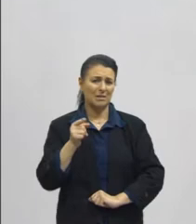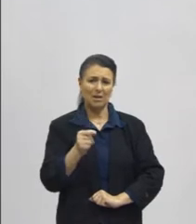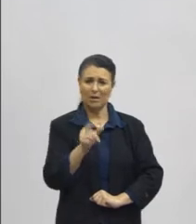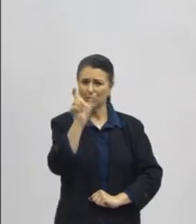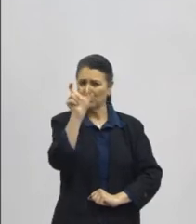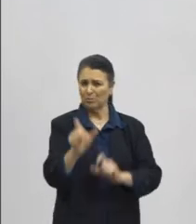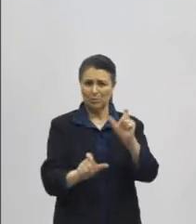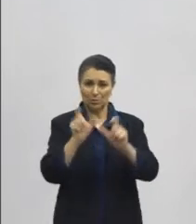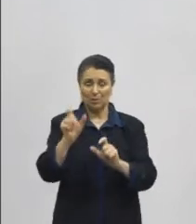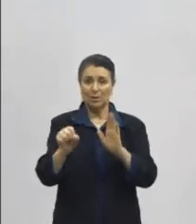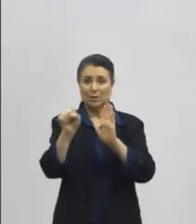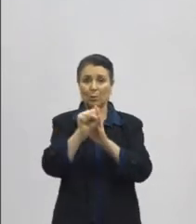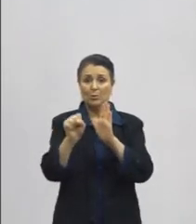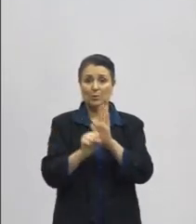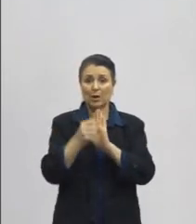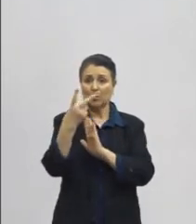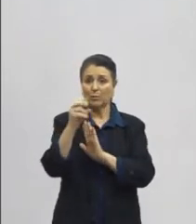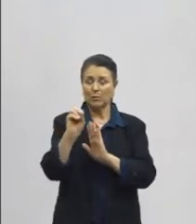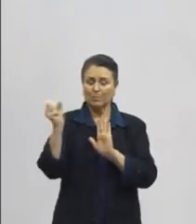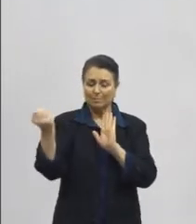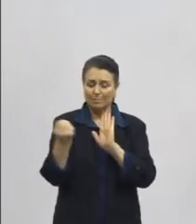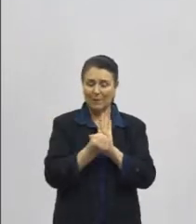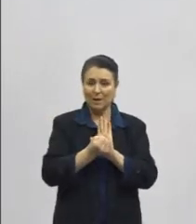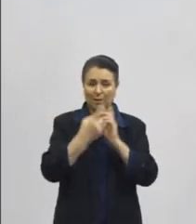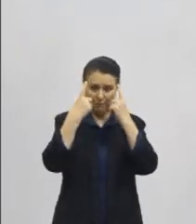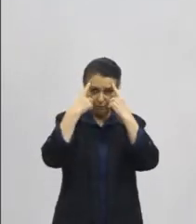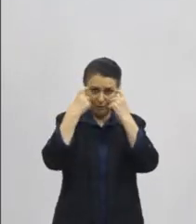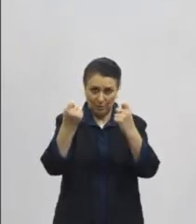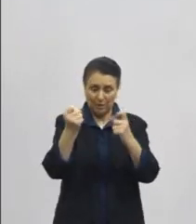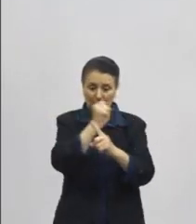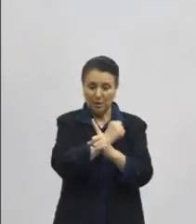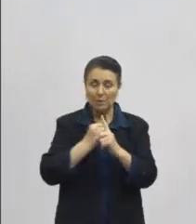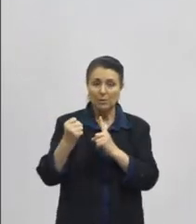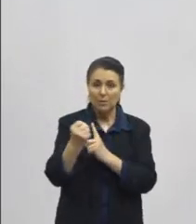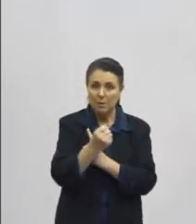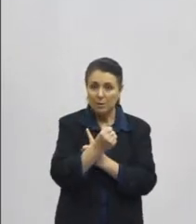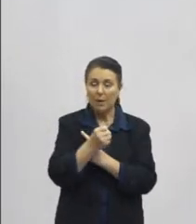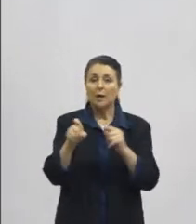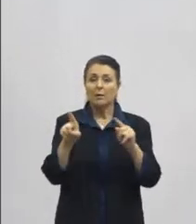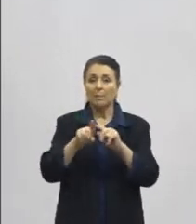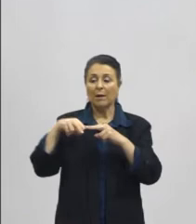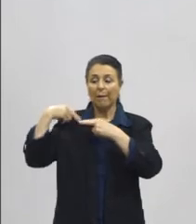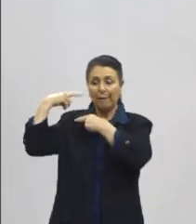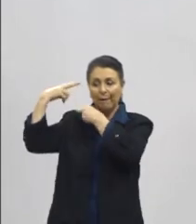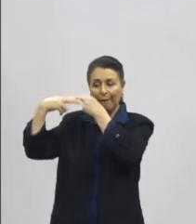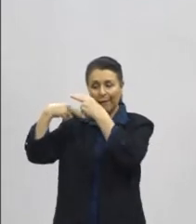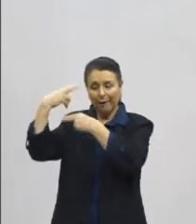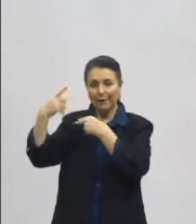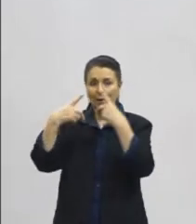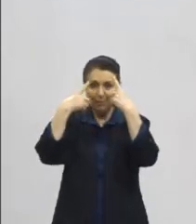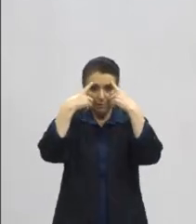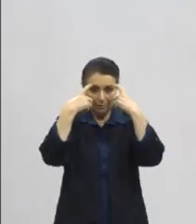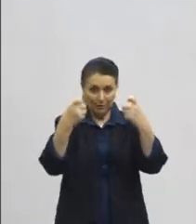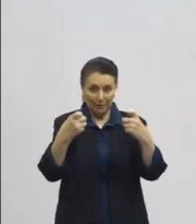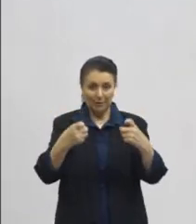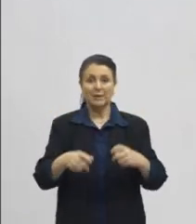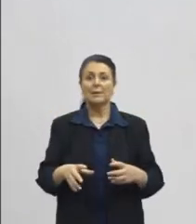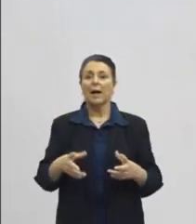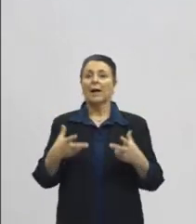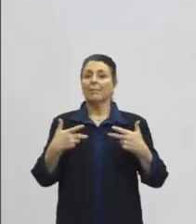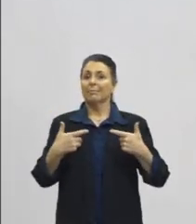com muita violência de certa forma né a nossa sociedade ela ainda é um pouco herdeira dessa violência da Guerra